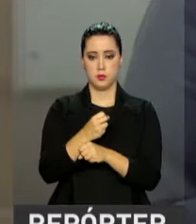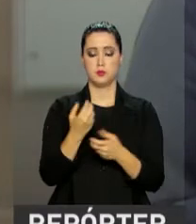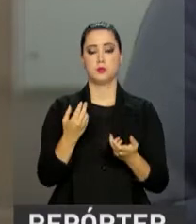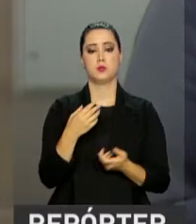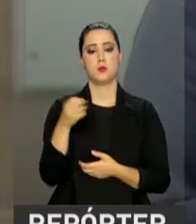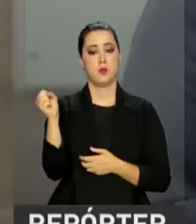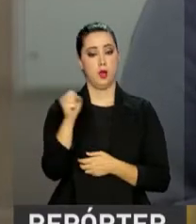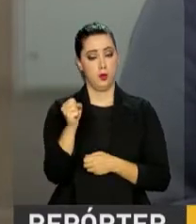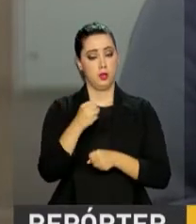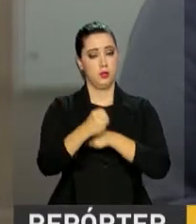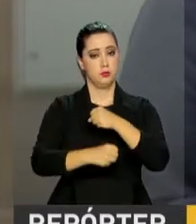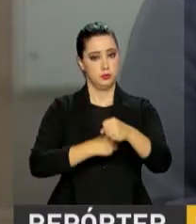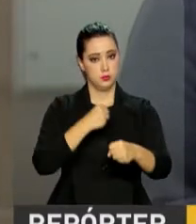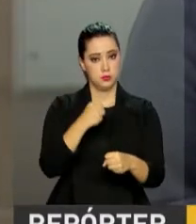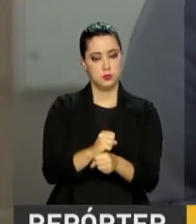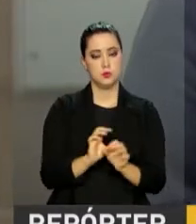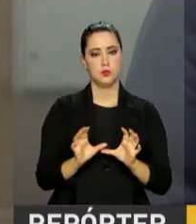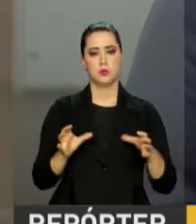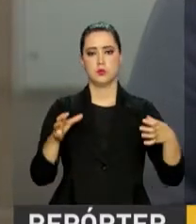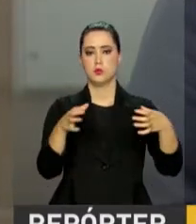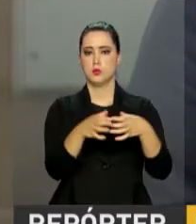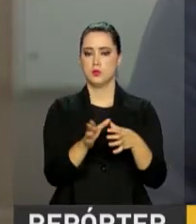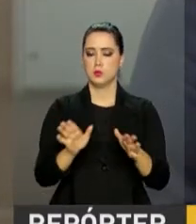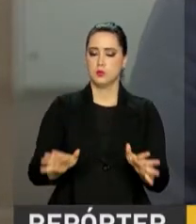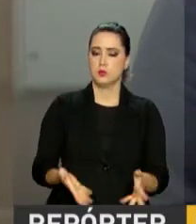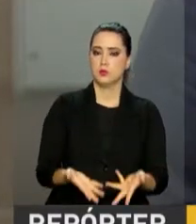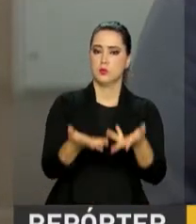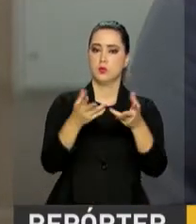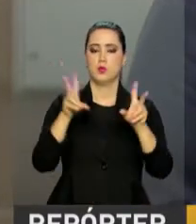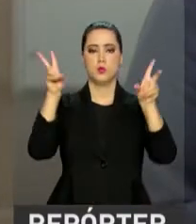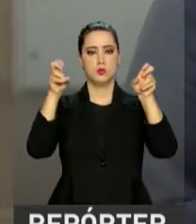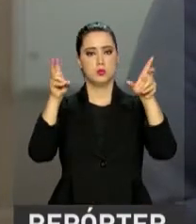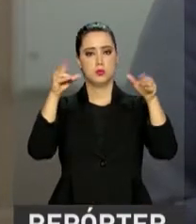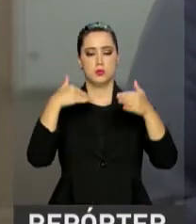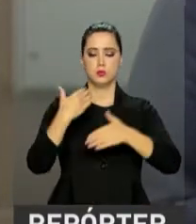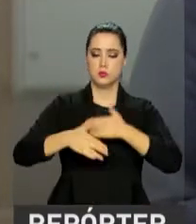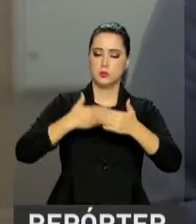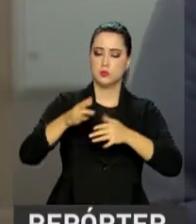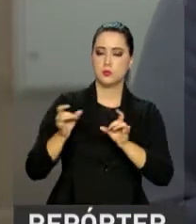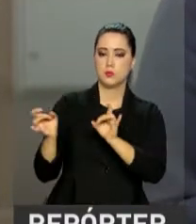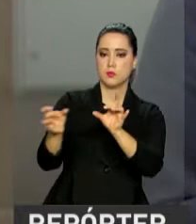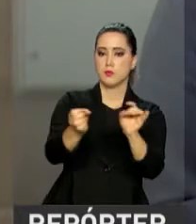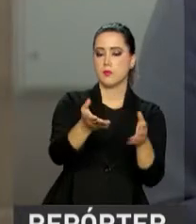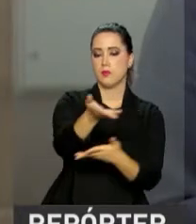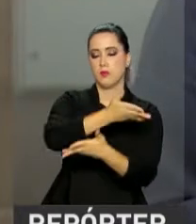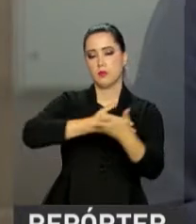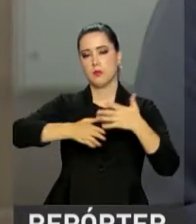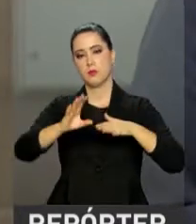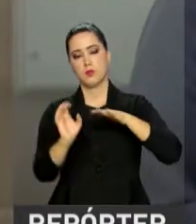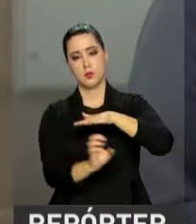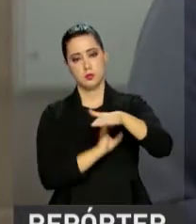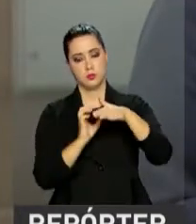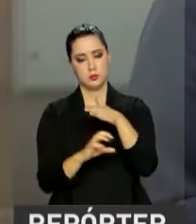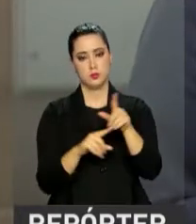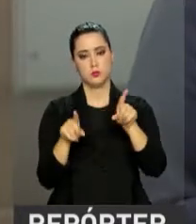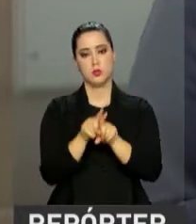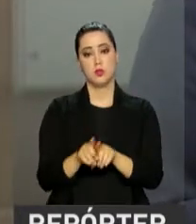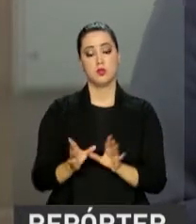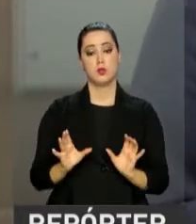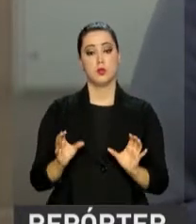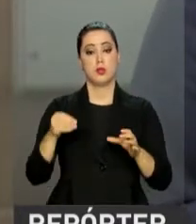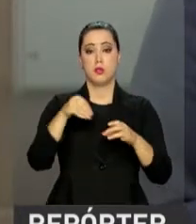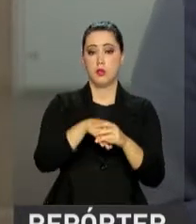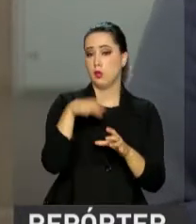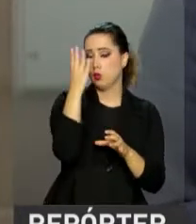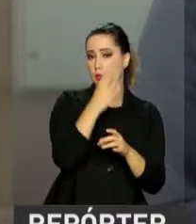brasileira de arranjos produtivos locais têm como tema o aumento da competitividade das empresas brasileiras tanto no mercado